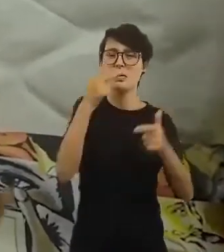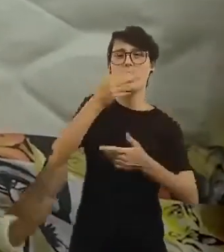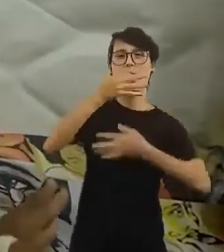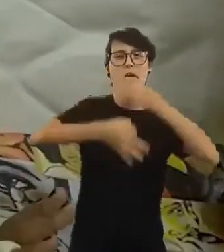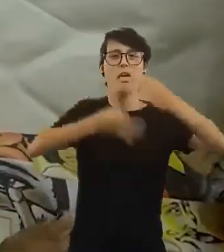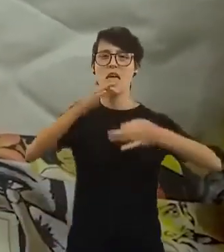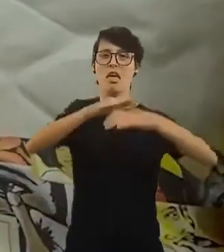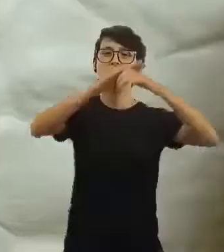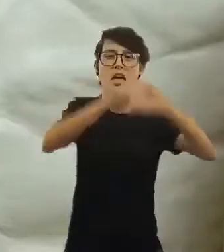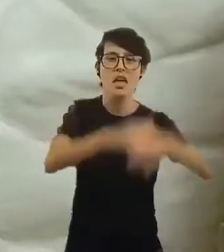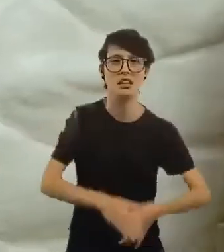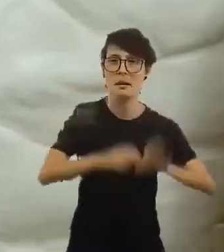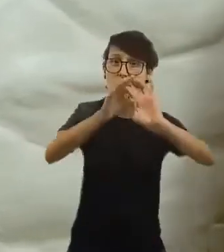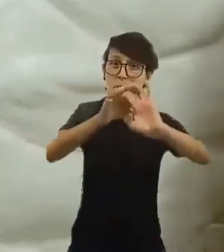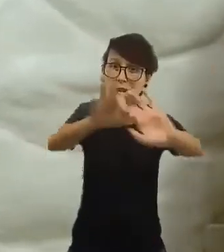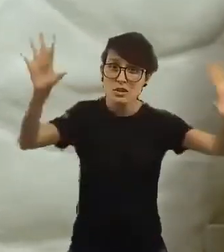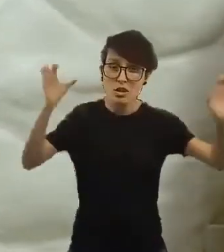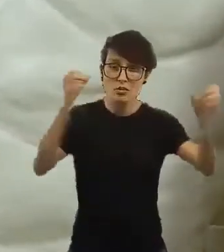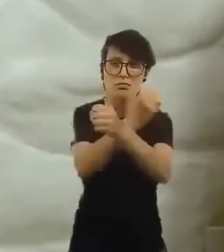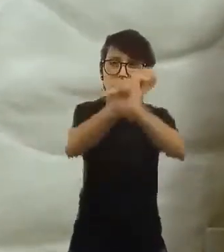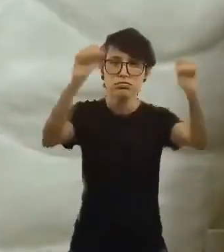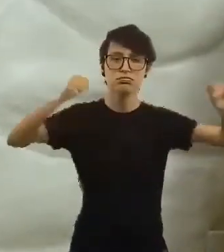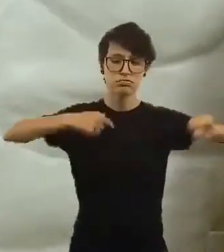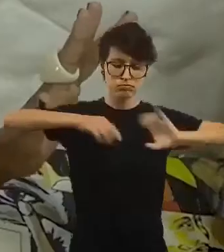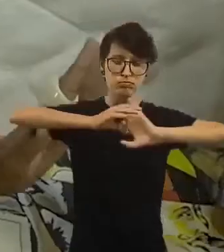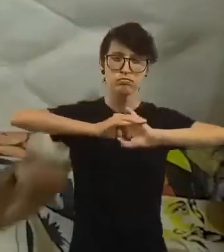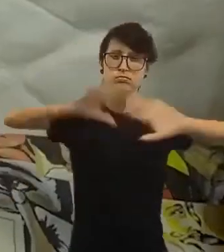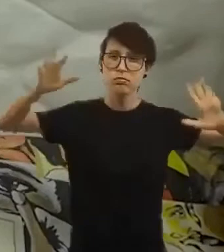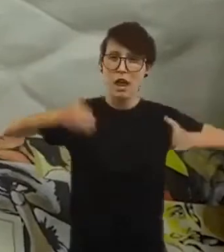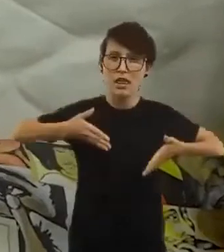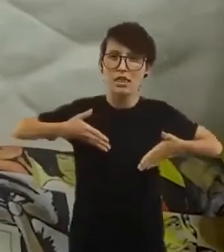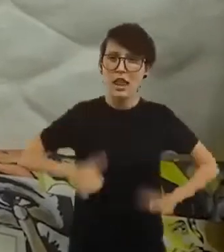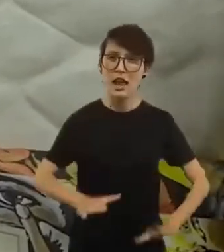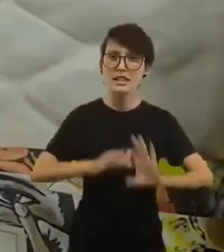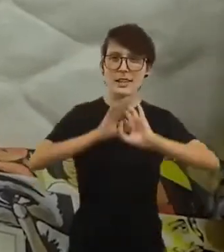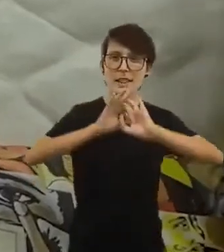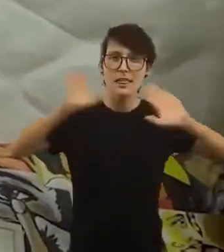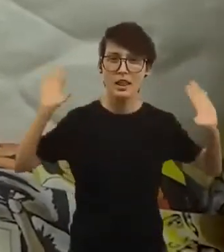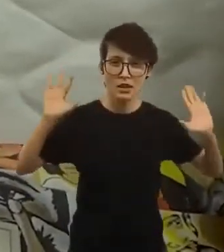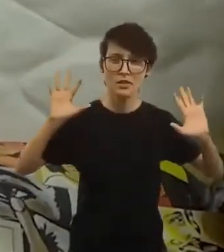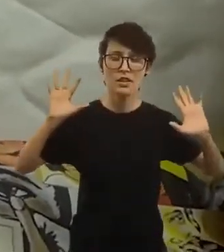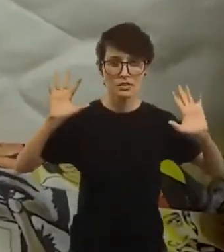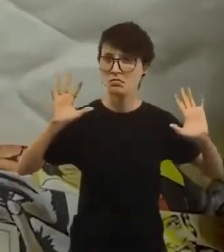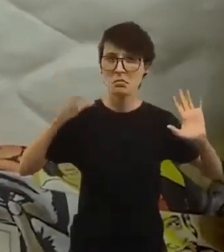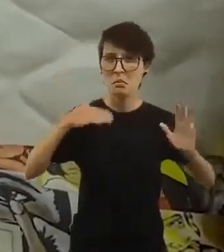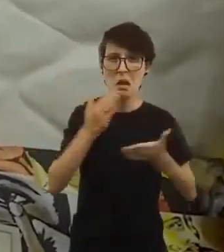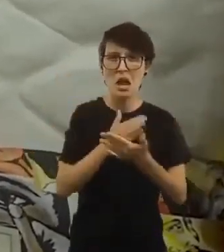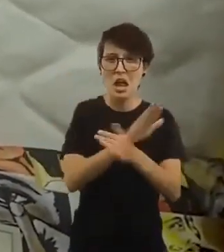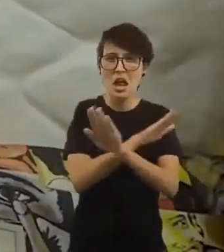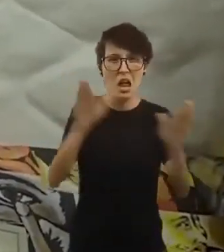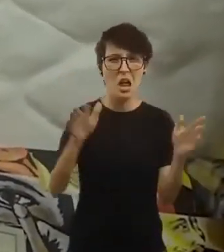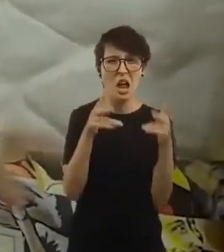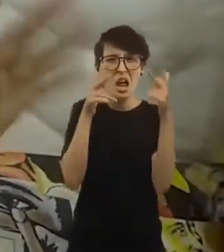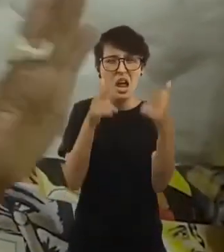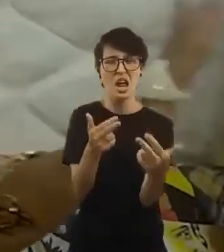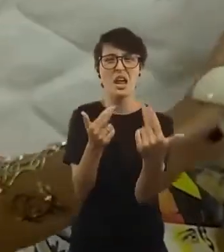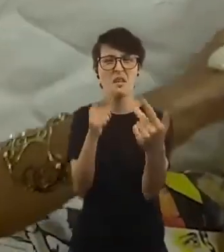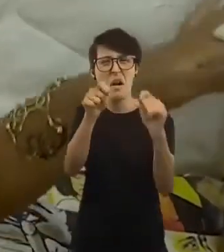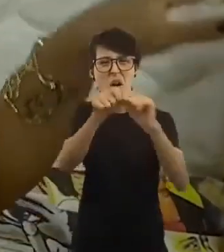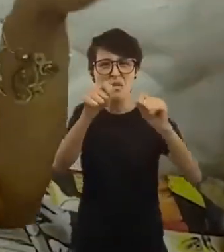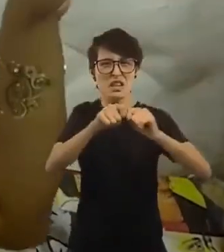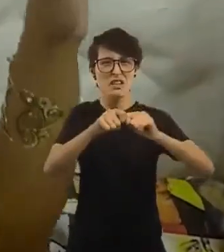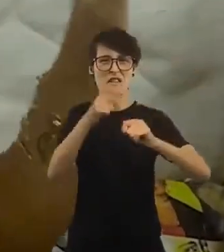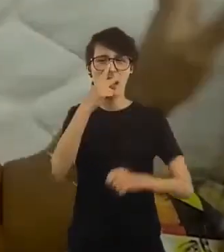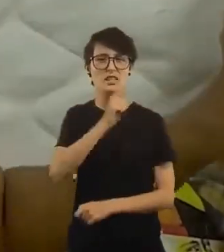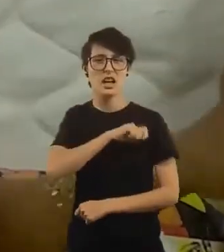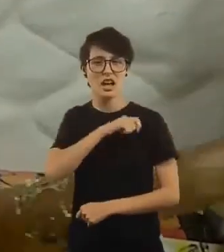Me solta. Sou livre. Nasci livre. E não vou devolver na mesma moeda as atrocidades. Vou sair por